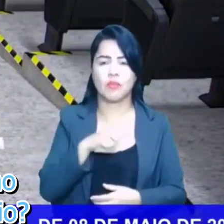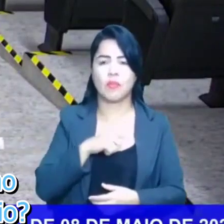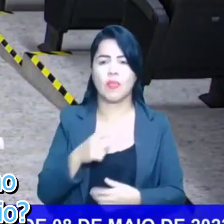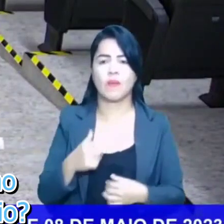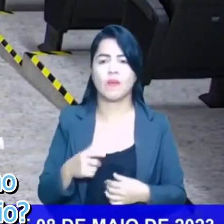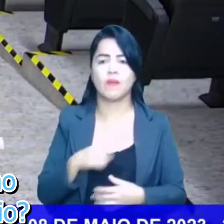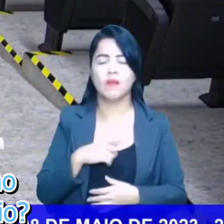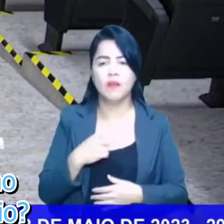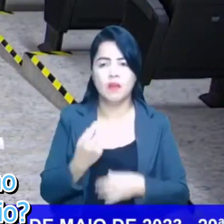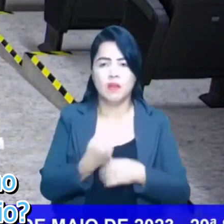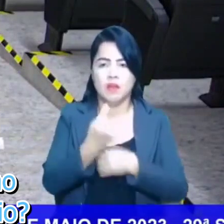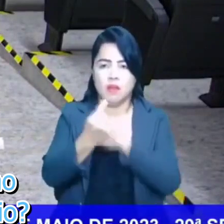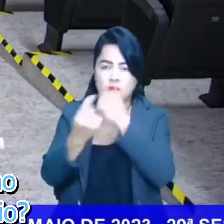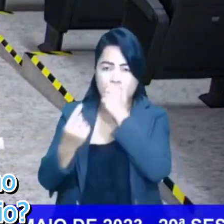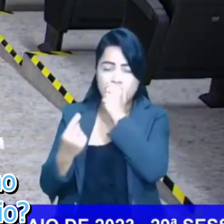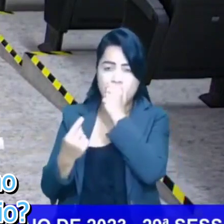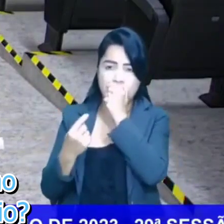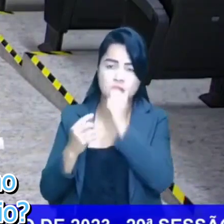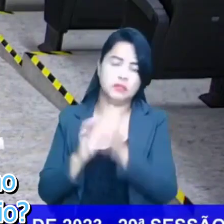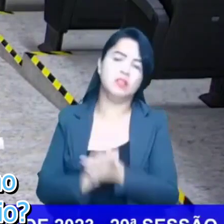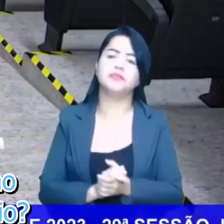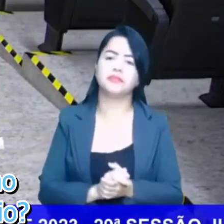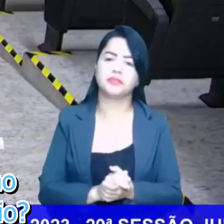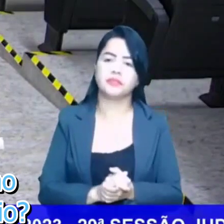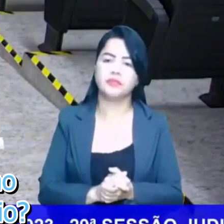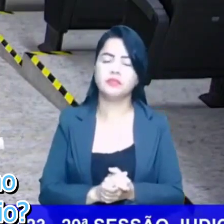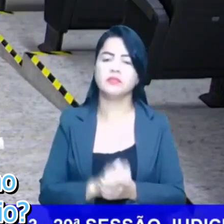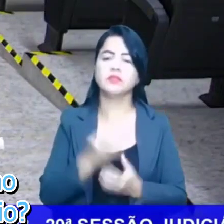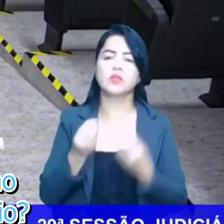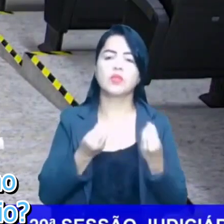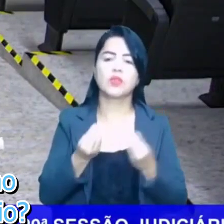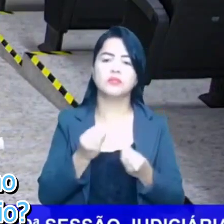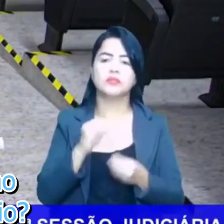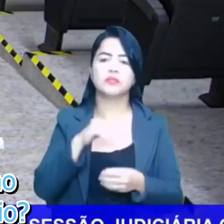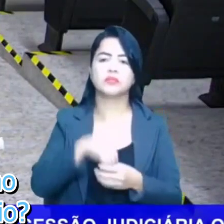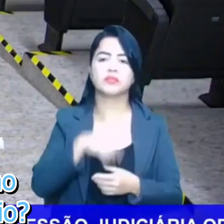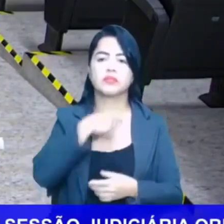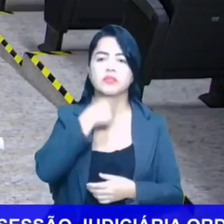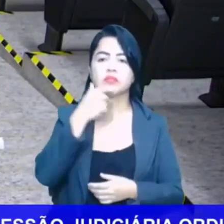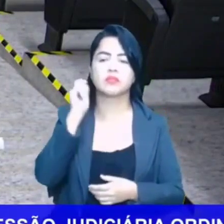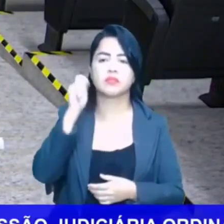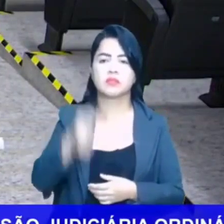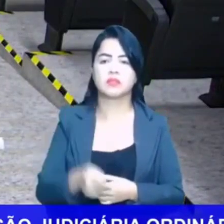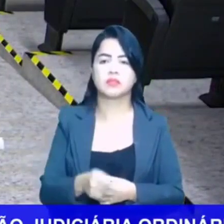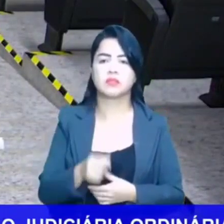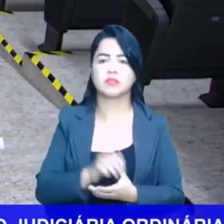escolher individualmente. Né? Então, como vota inicialmente o desembargador Carmo Antônio?